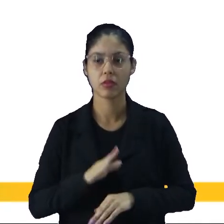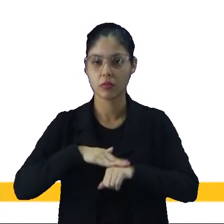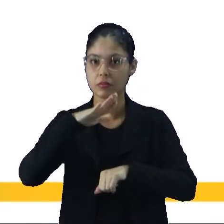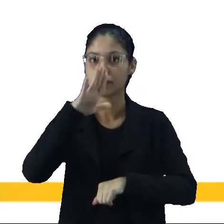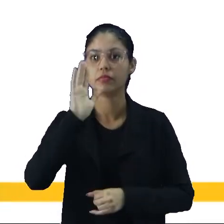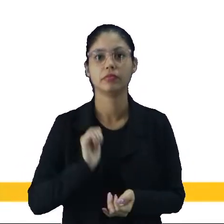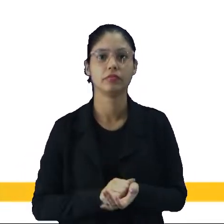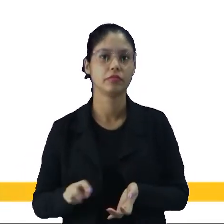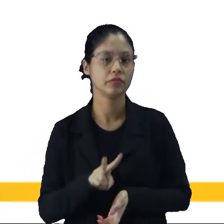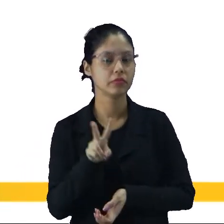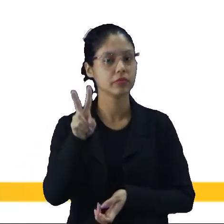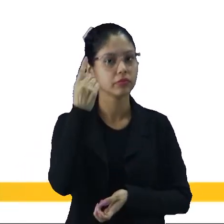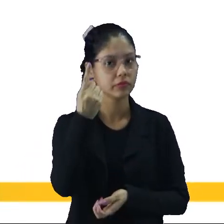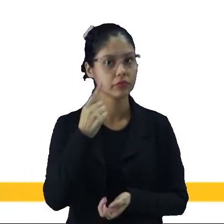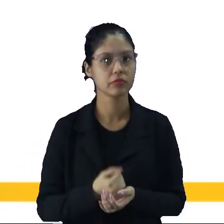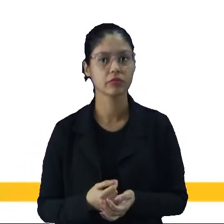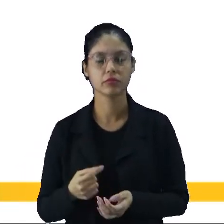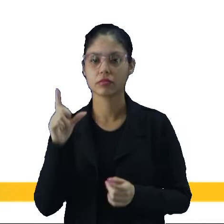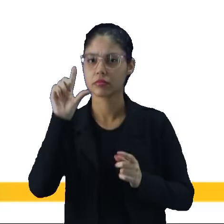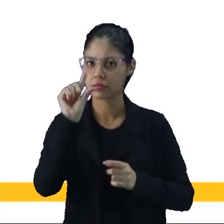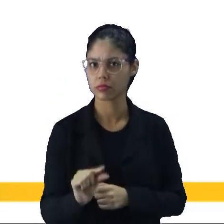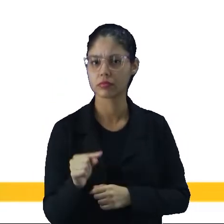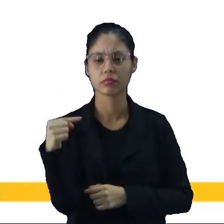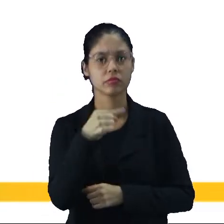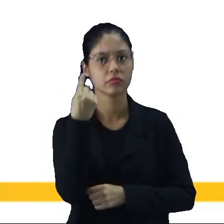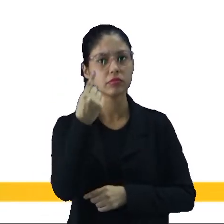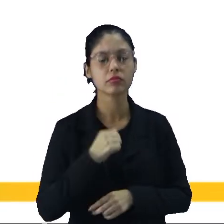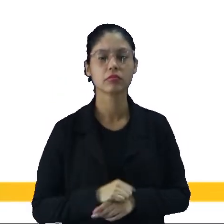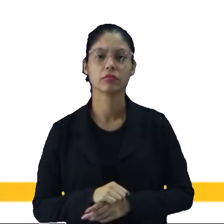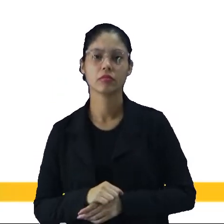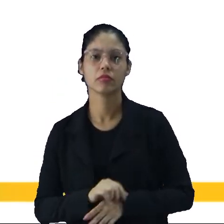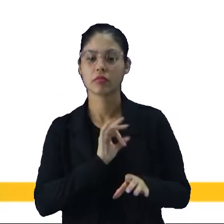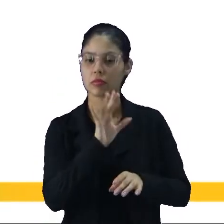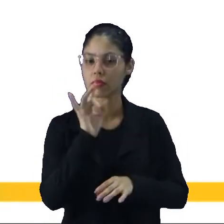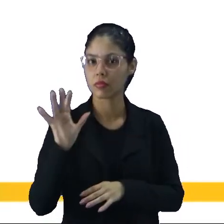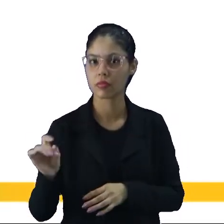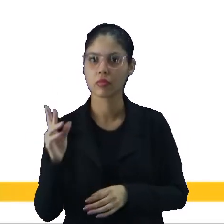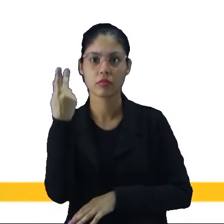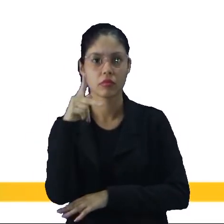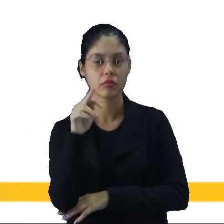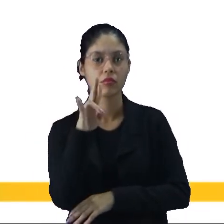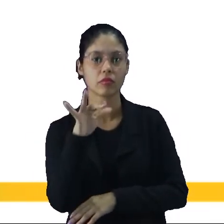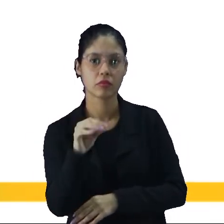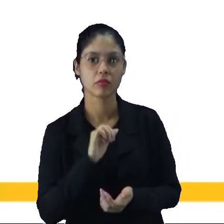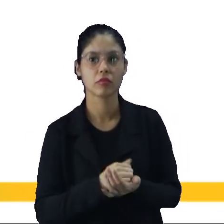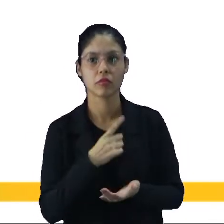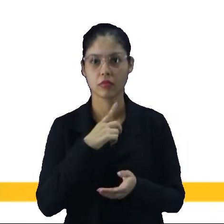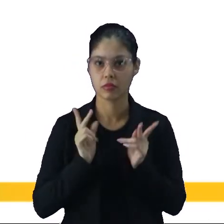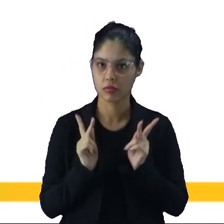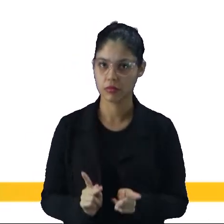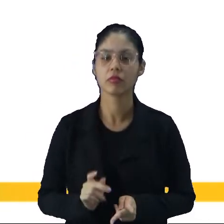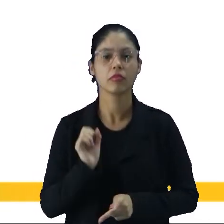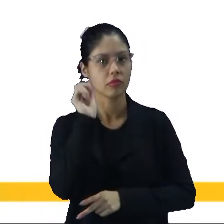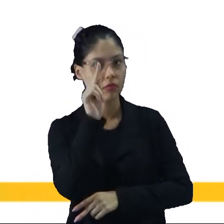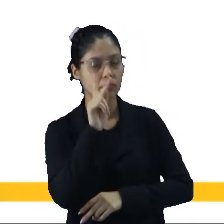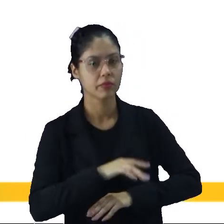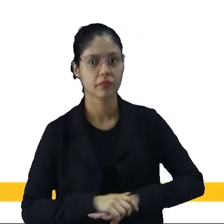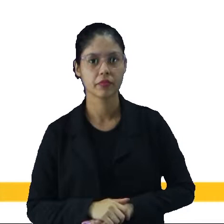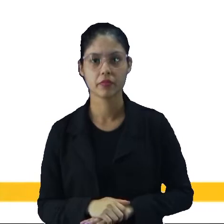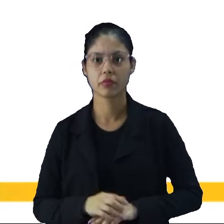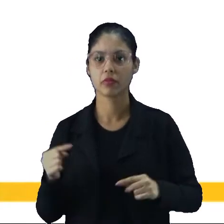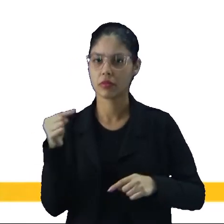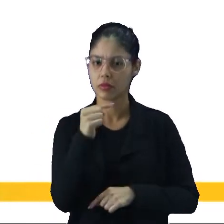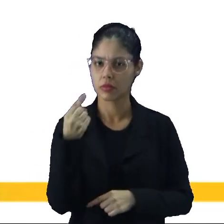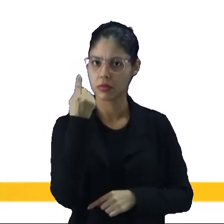máximo valor que ela assume é 1 e o mínimo é menos 1. A cada período de uma volta ela tem esse comportamento, correto? Então,